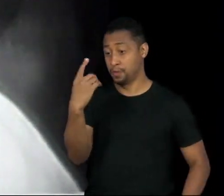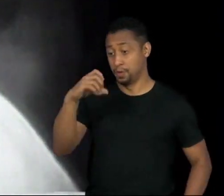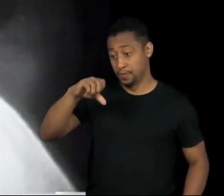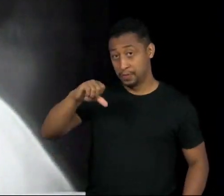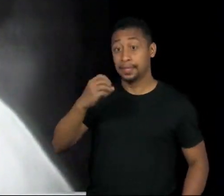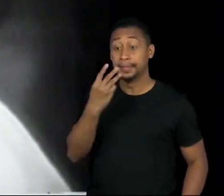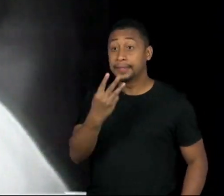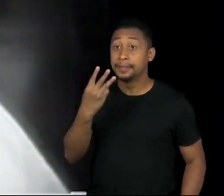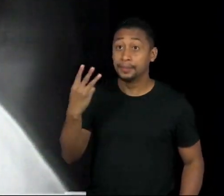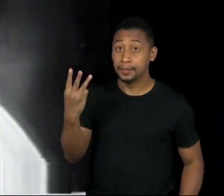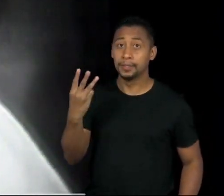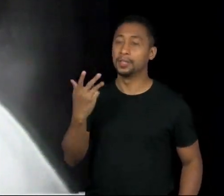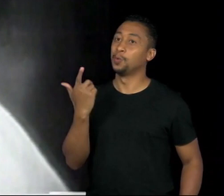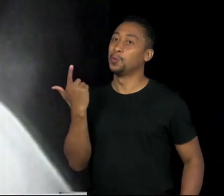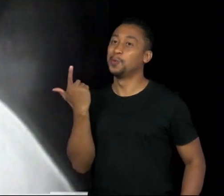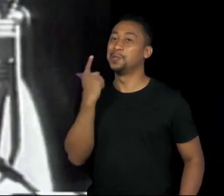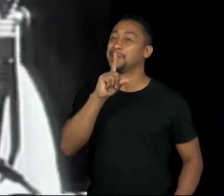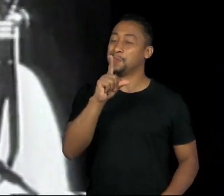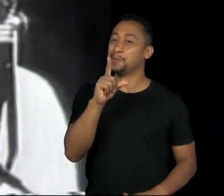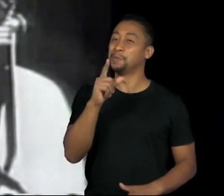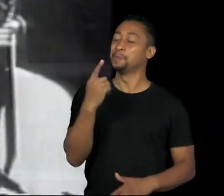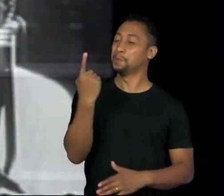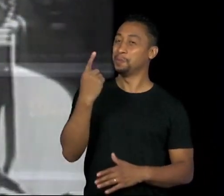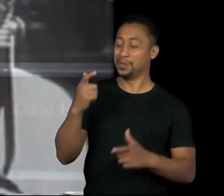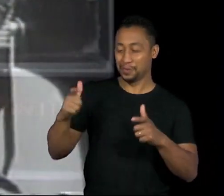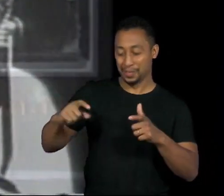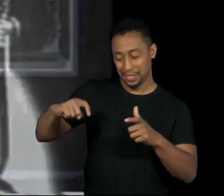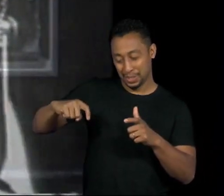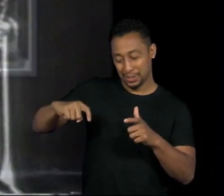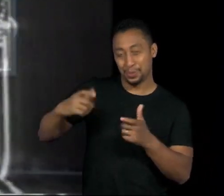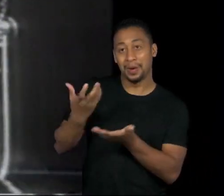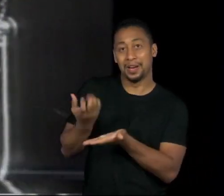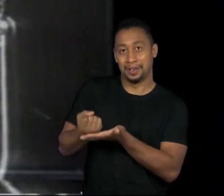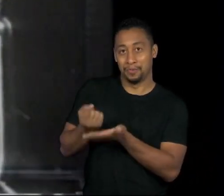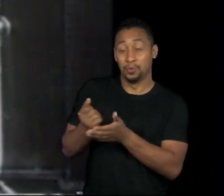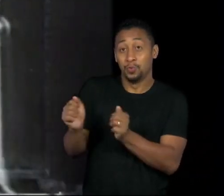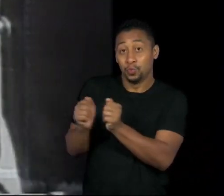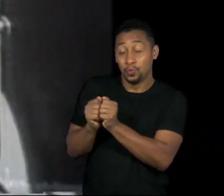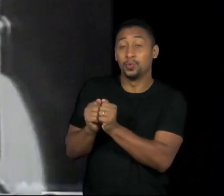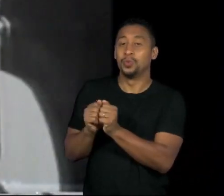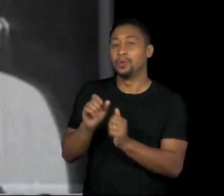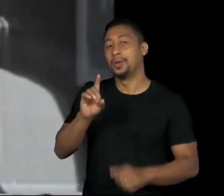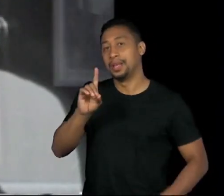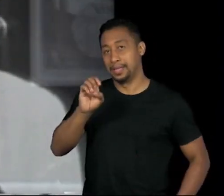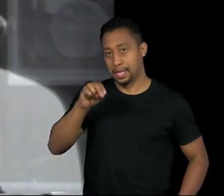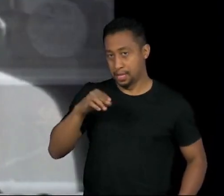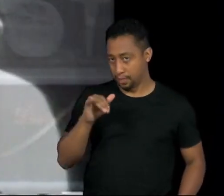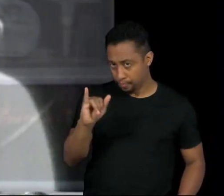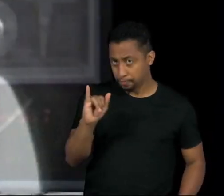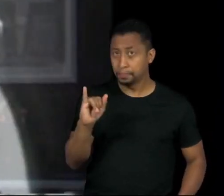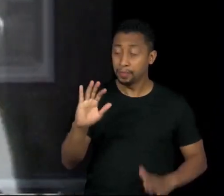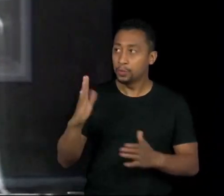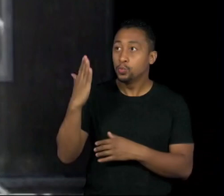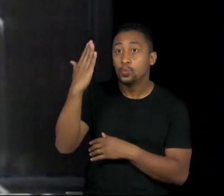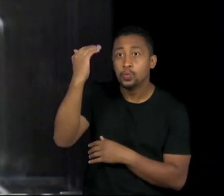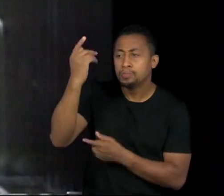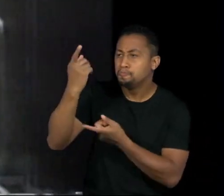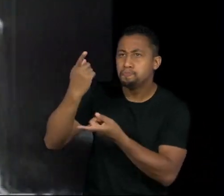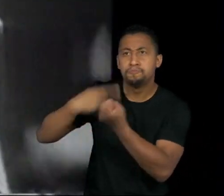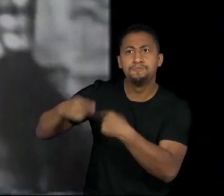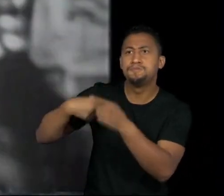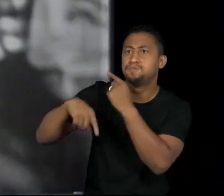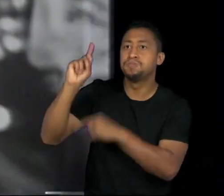Holiday finalmente grava o seu primeiro disco com a orquestra de Benny Goodman. E apesar do enorme sucesso na